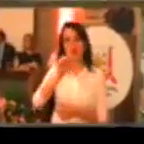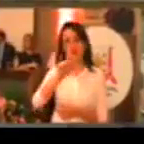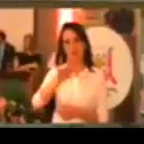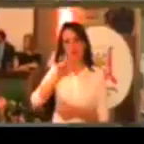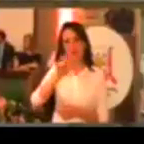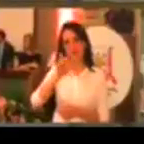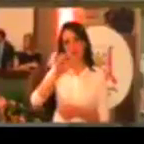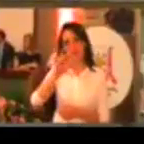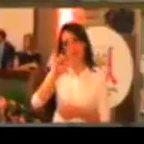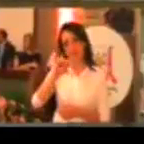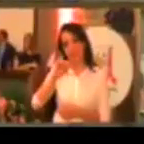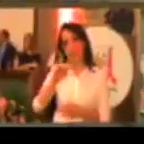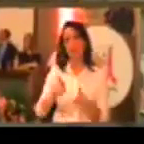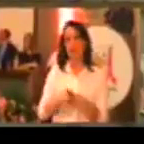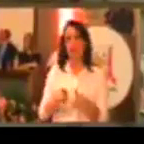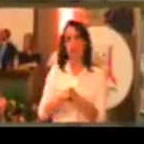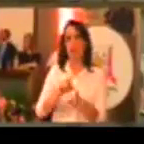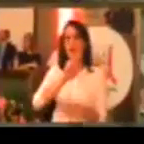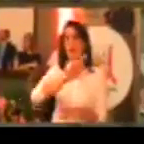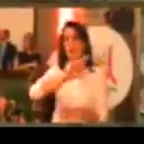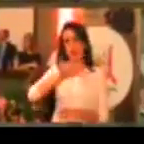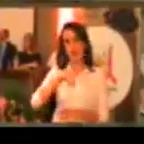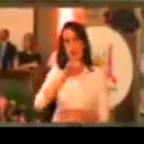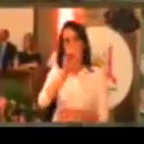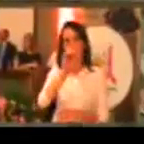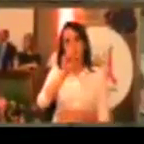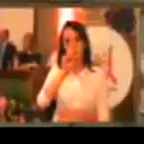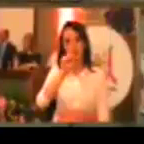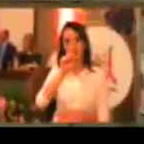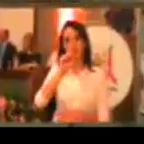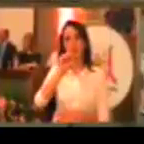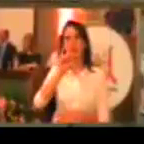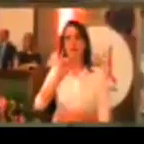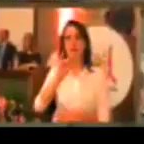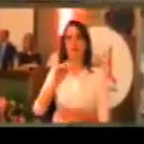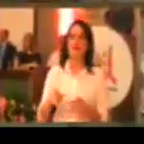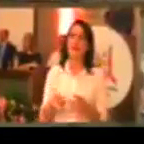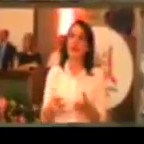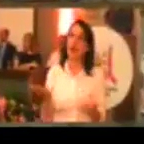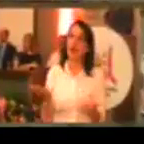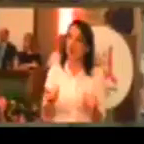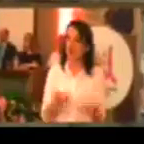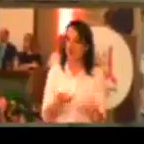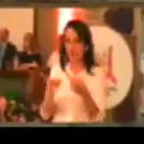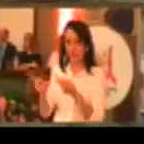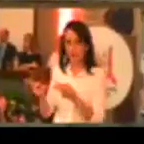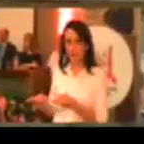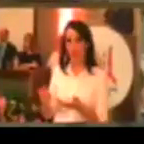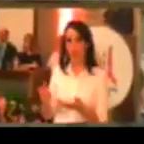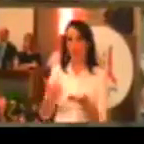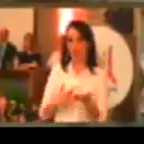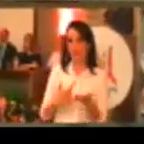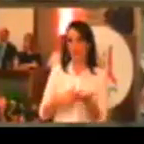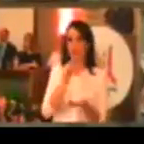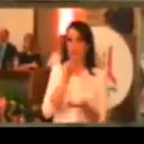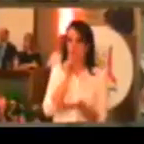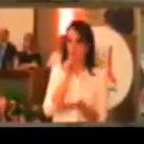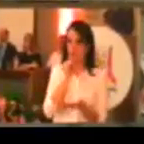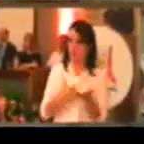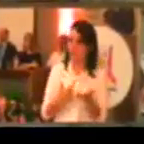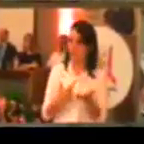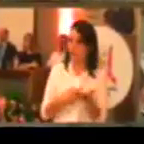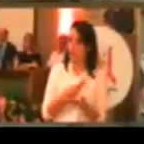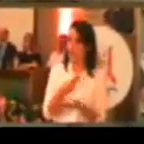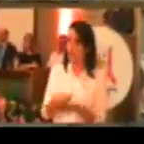Aizer Guide, Joyce Quadros e Mário Belloli. Eu convido neste momento para receber um exemplar